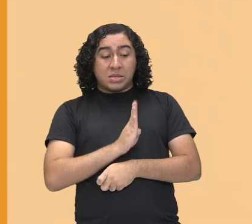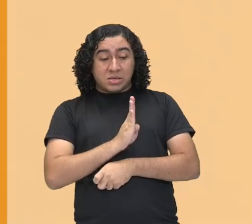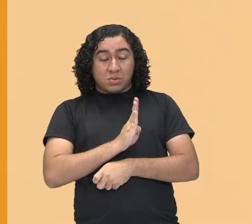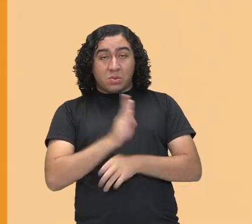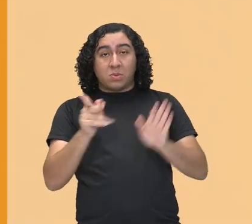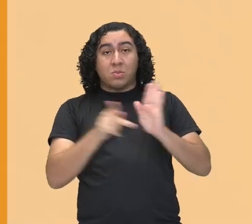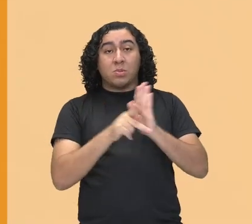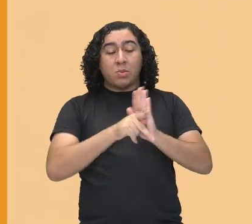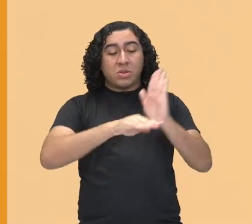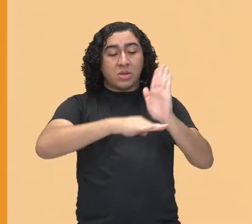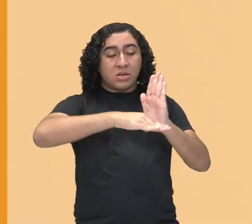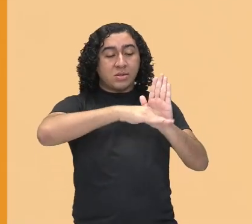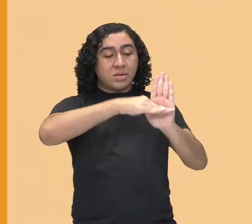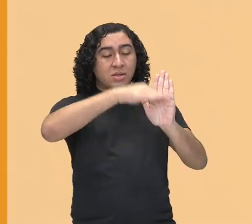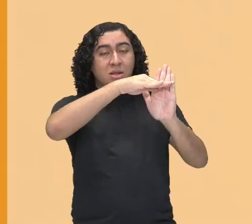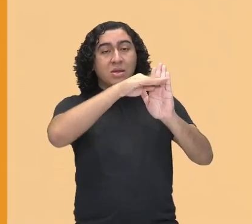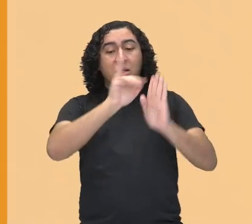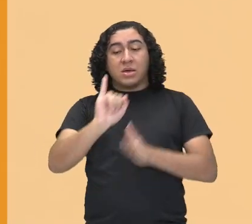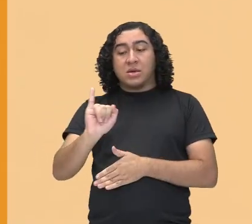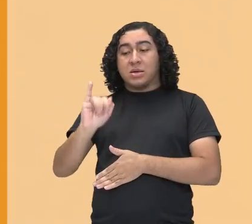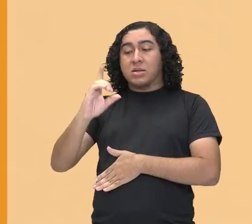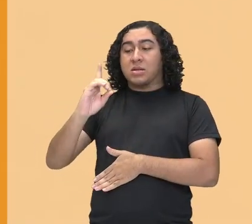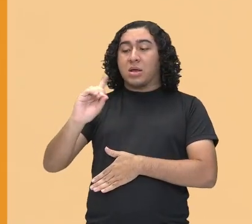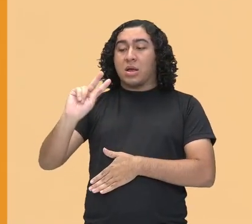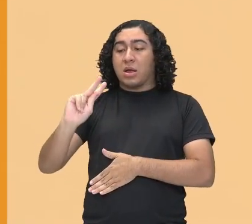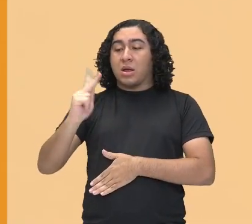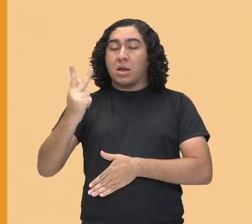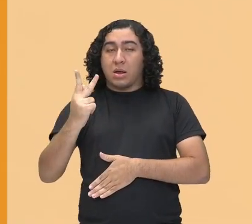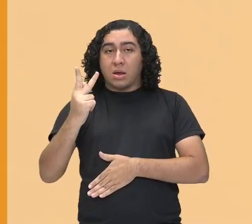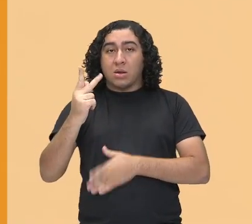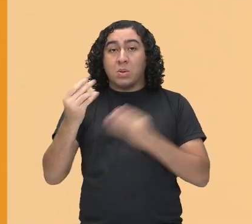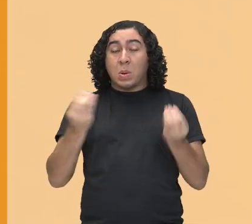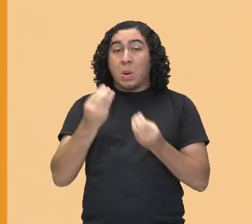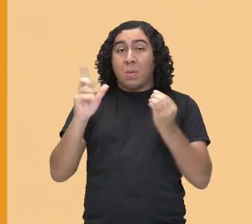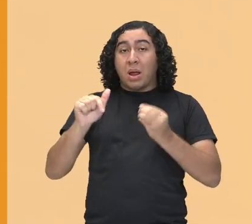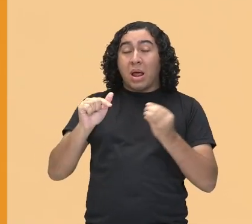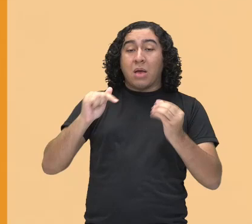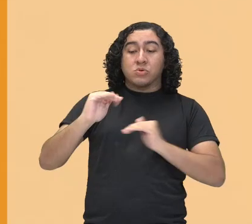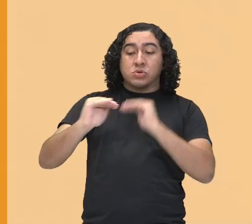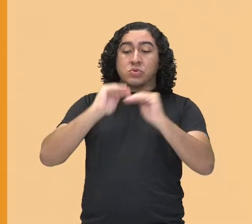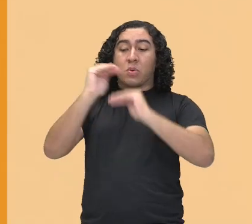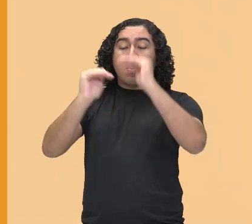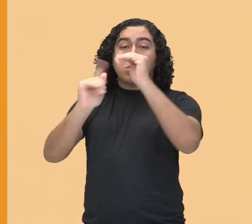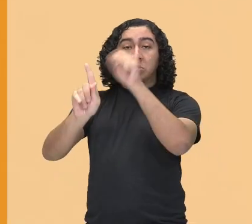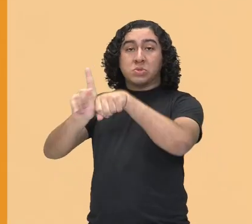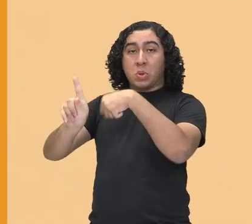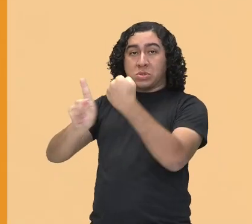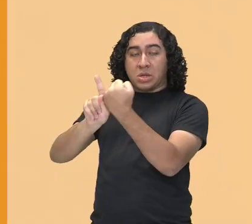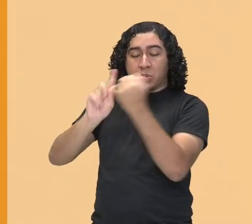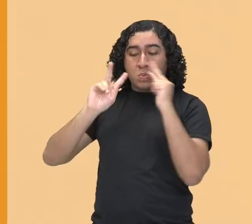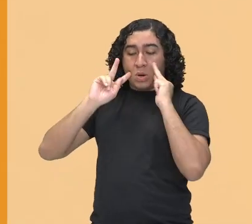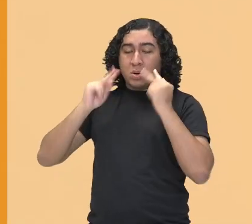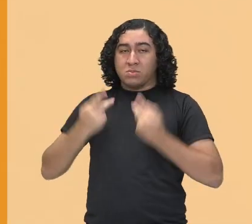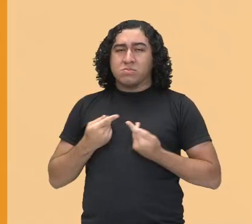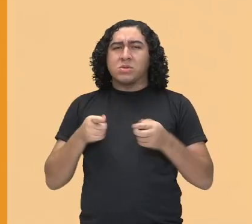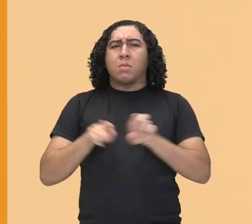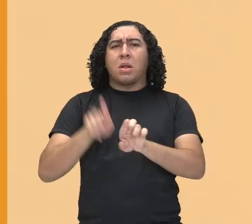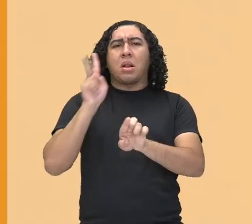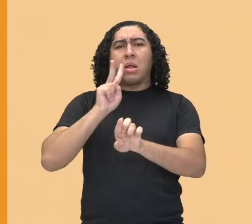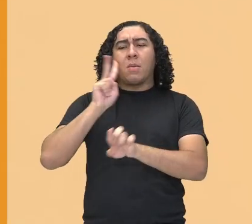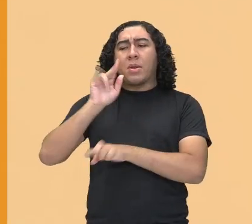do IDH, né? O Índice de Desenvolvimento Humano. E relembrar também o que quer dizer